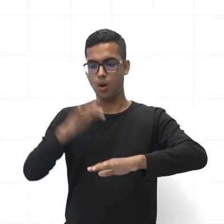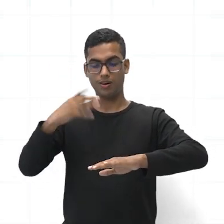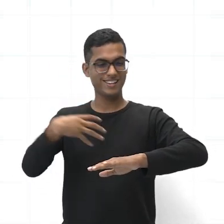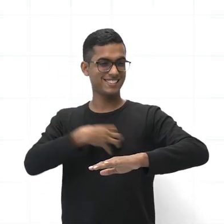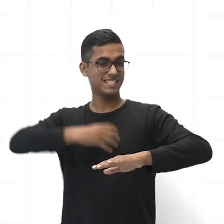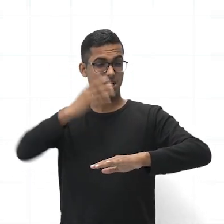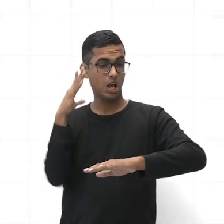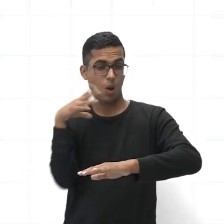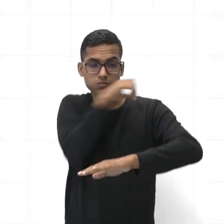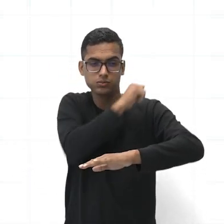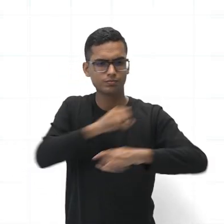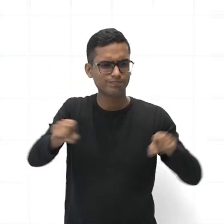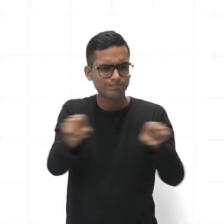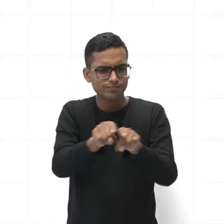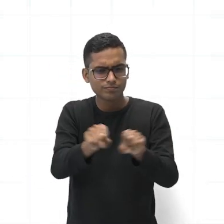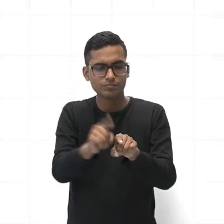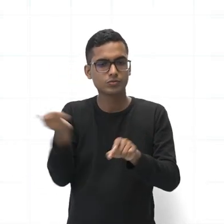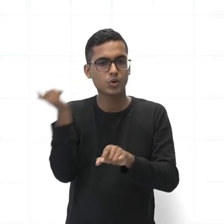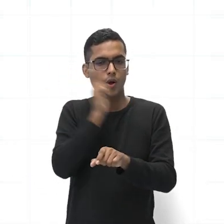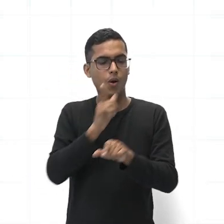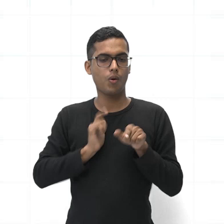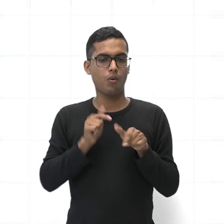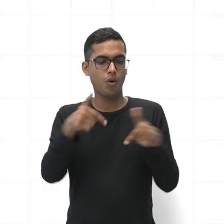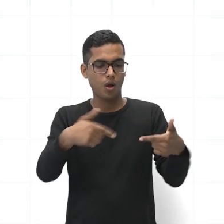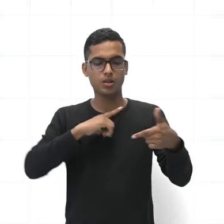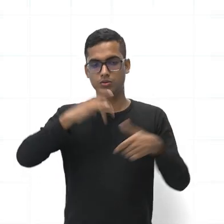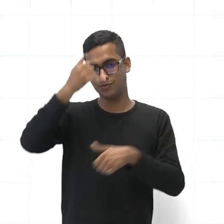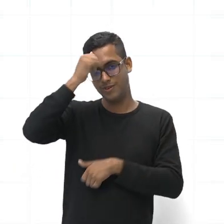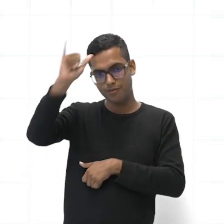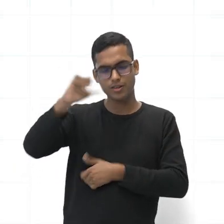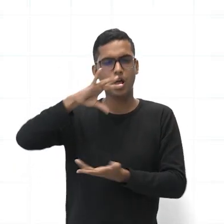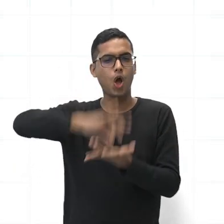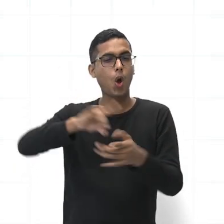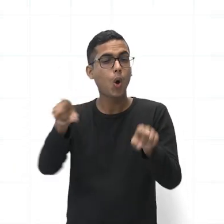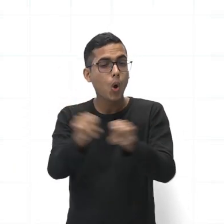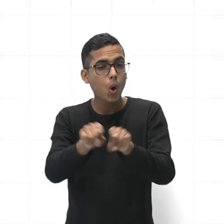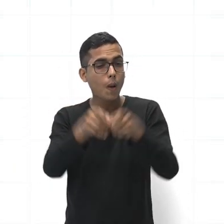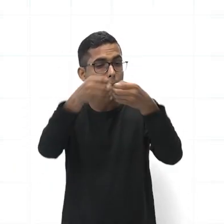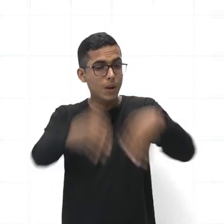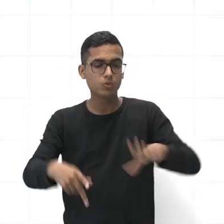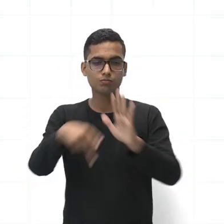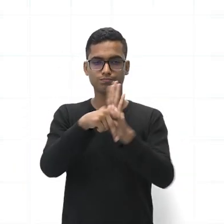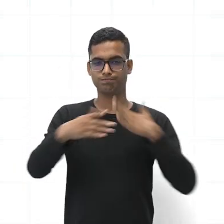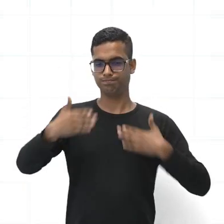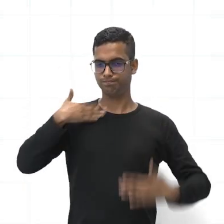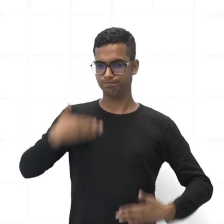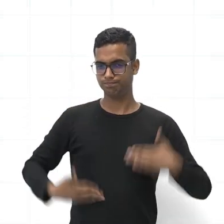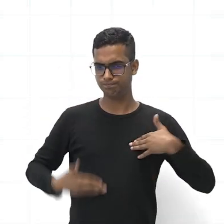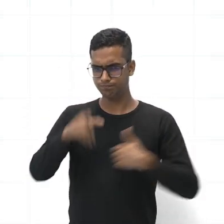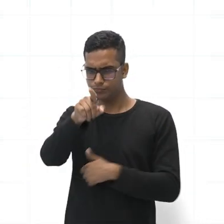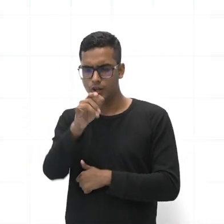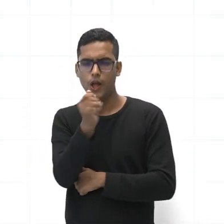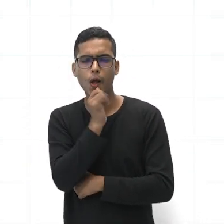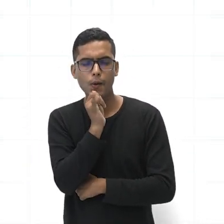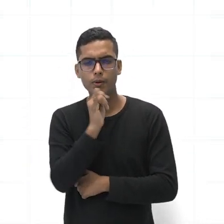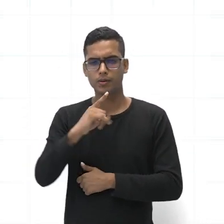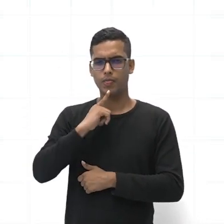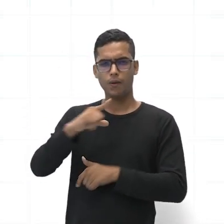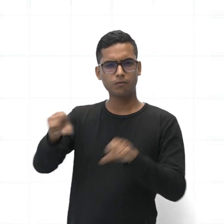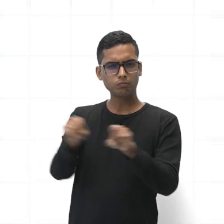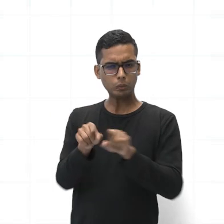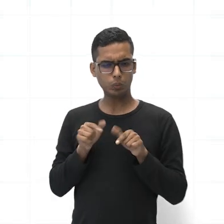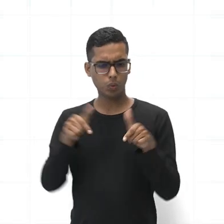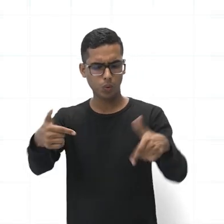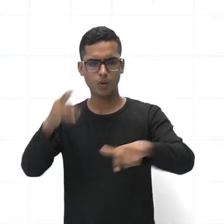para a proteção do corpo contra danos, por exemplo. Então, toda vez que você tem uma ação